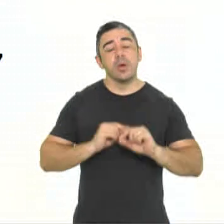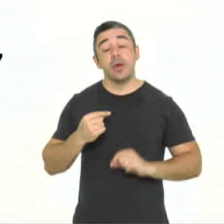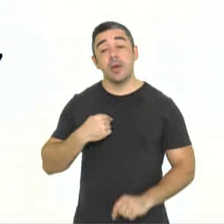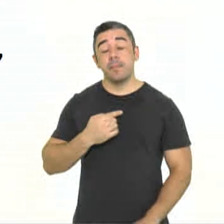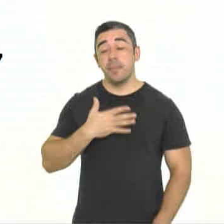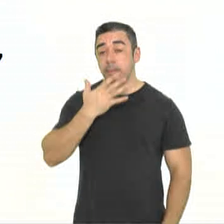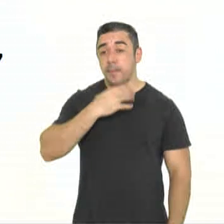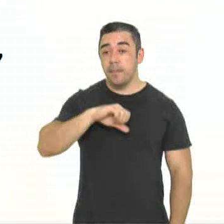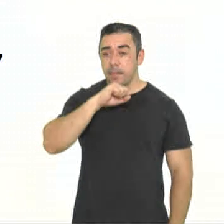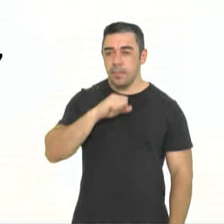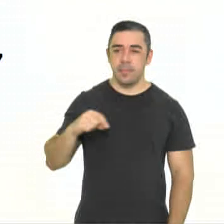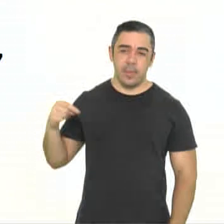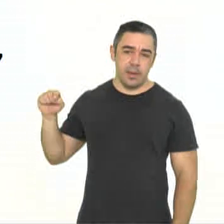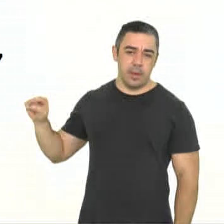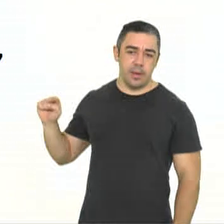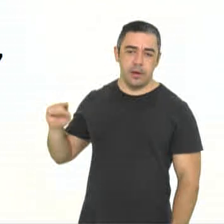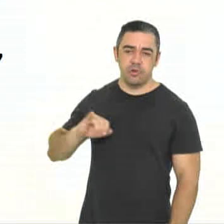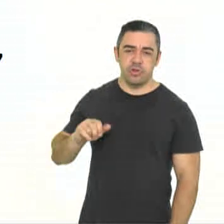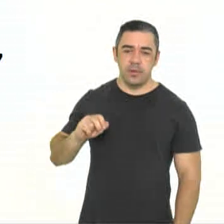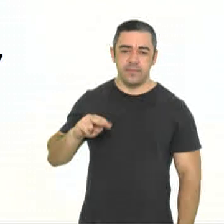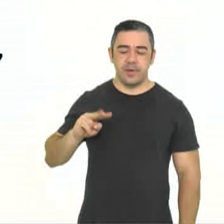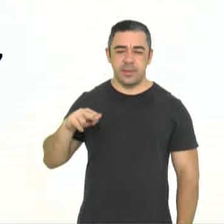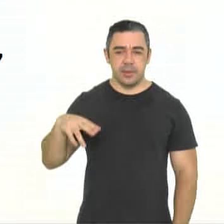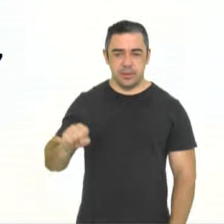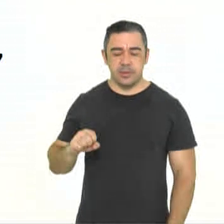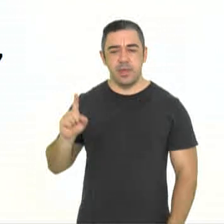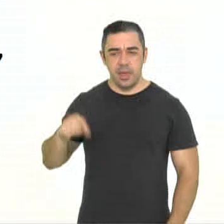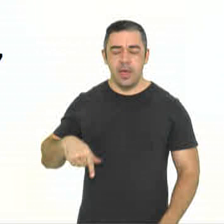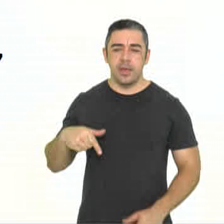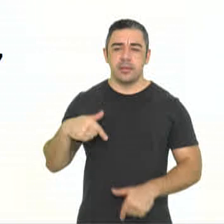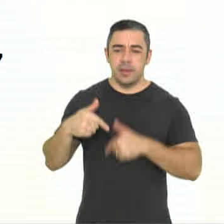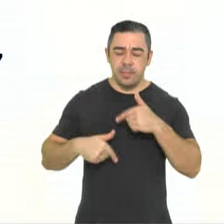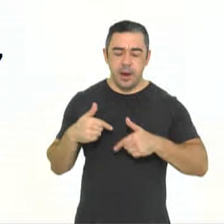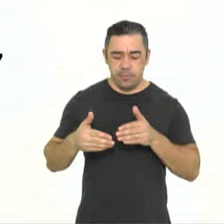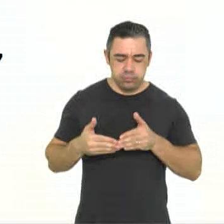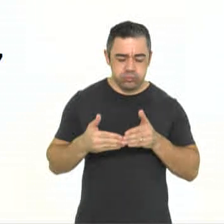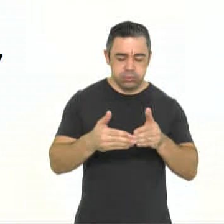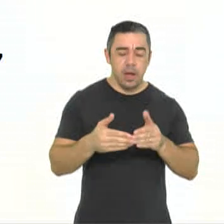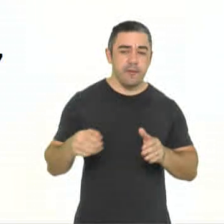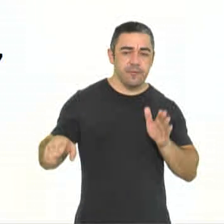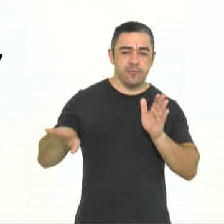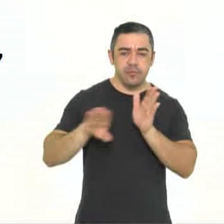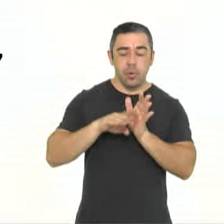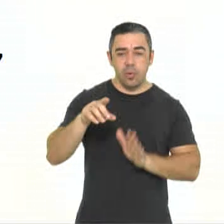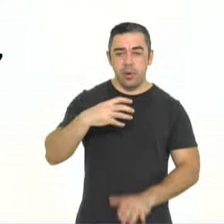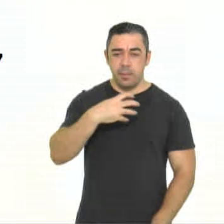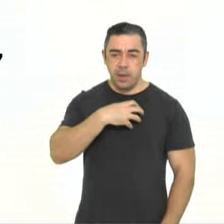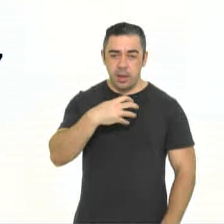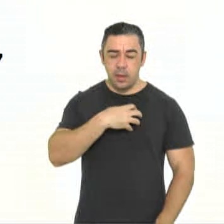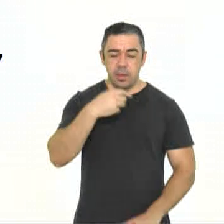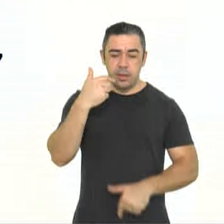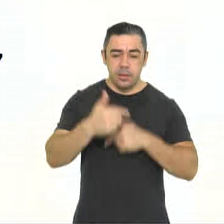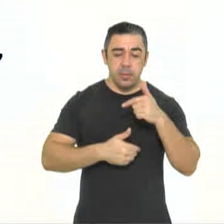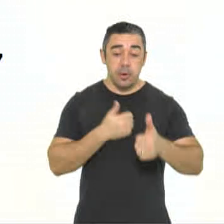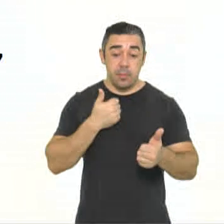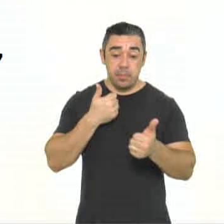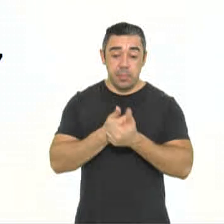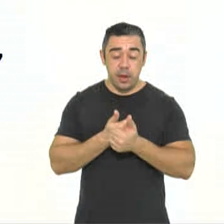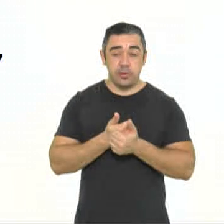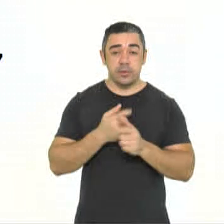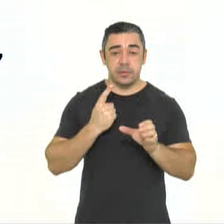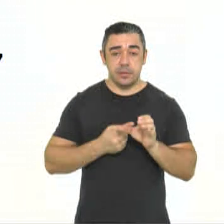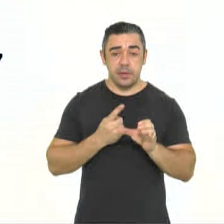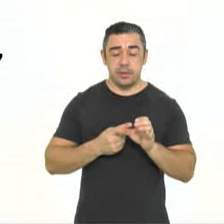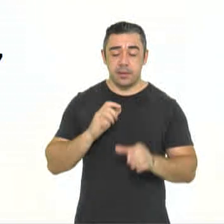meu pai era javanês. Tripulante de um navio mercante, viera ter a Bahia, estabelecera-se nas proximidades de